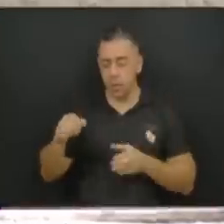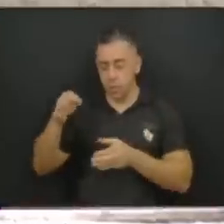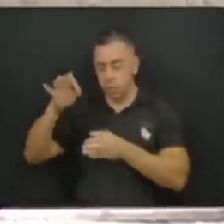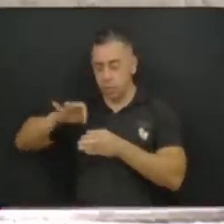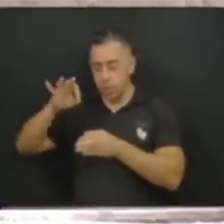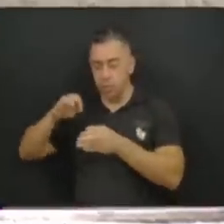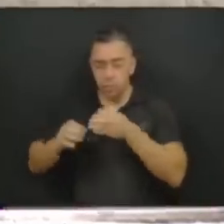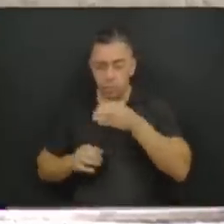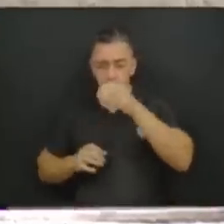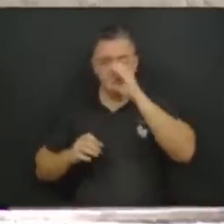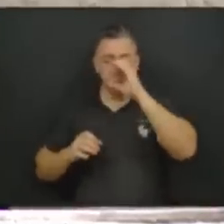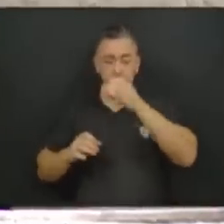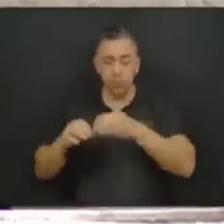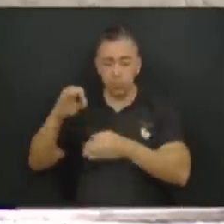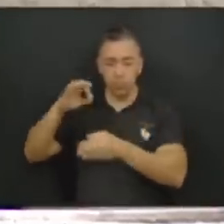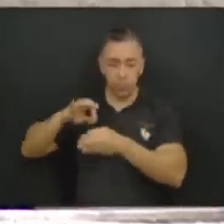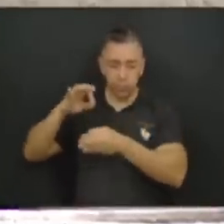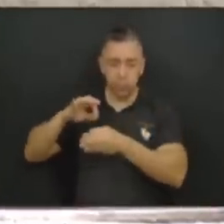Jackets